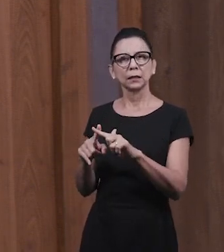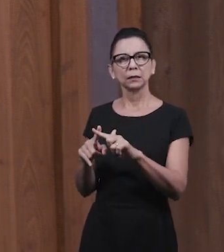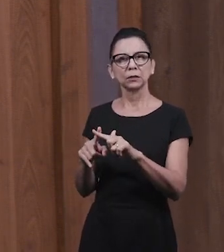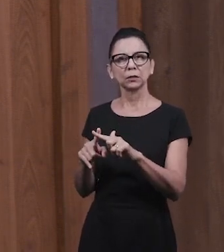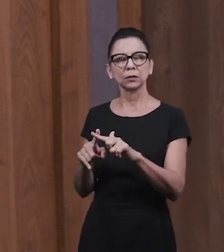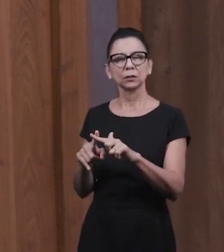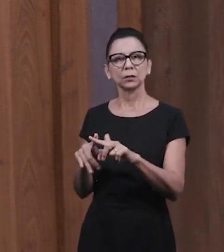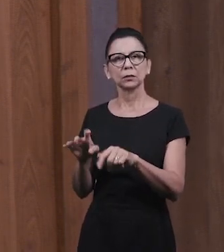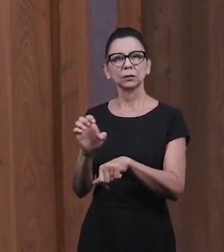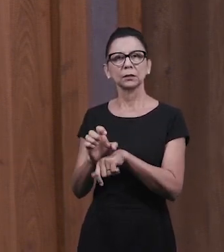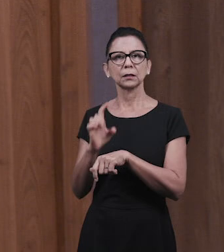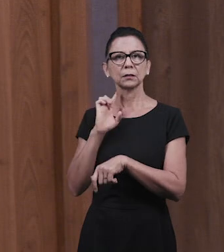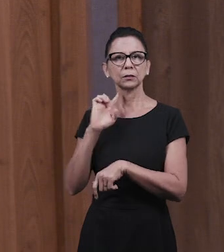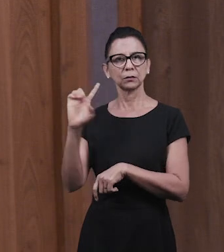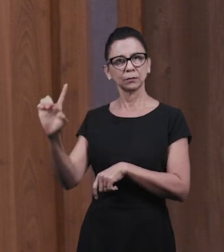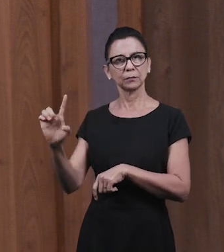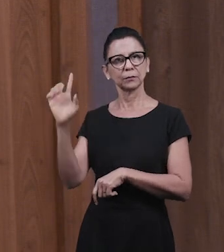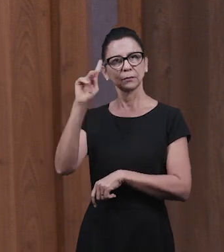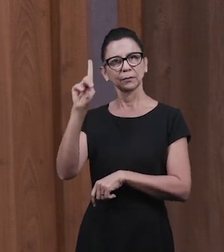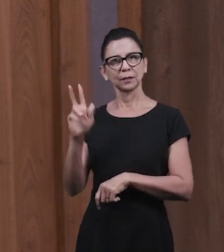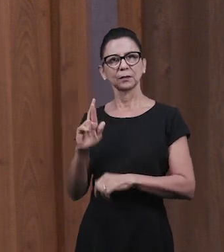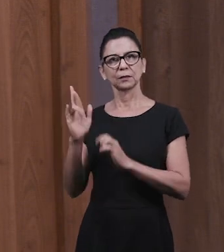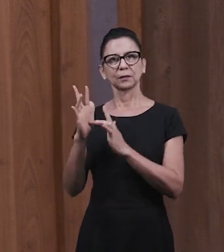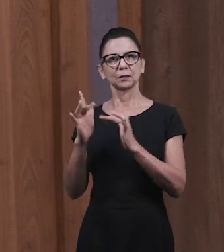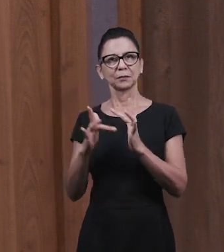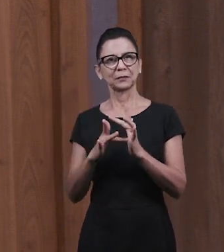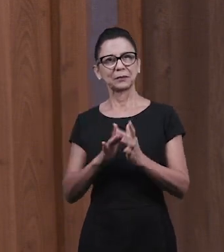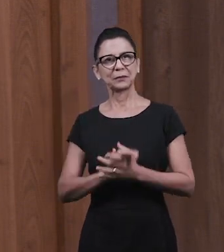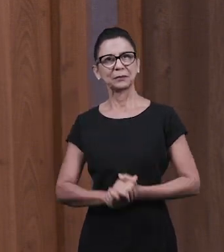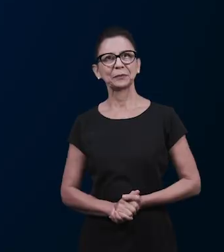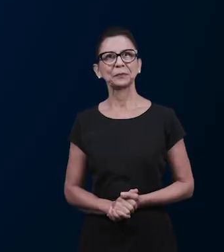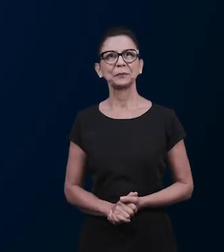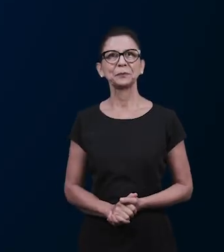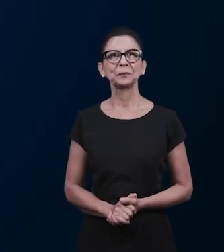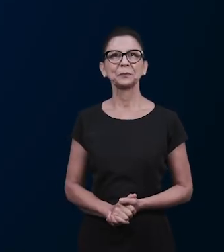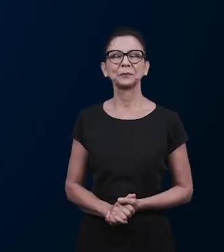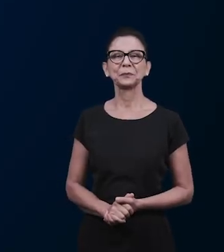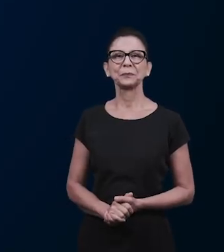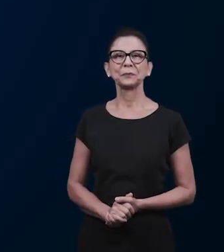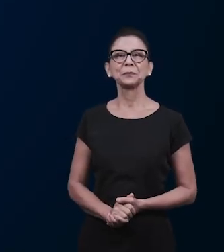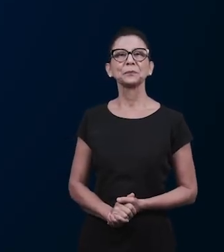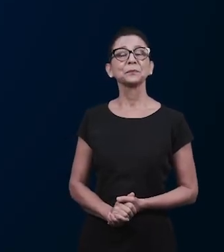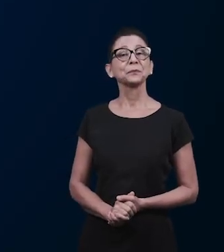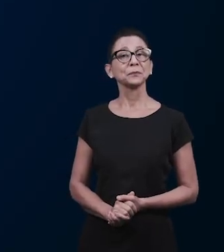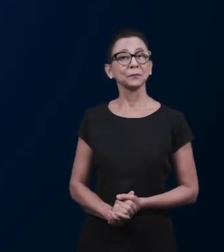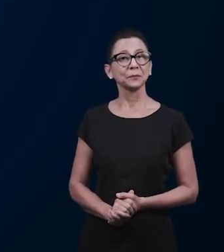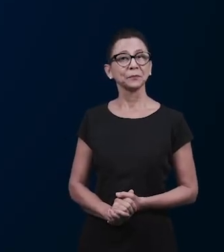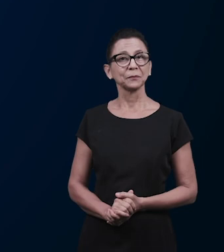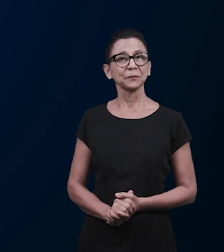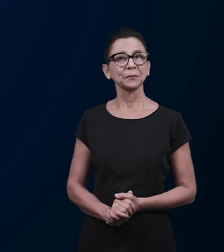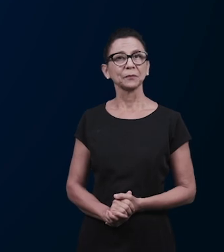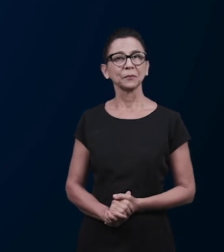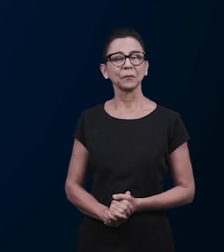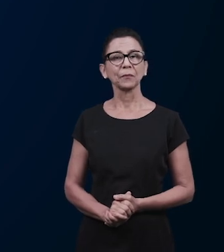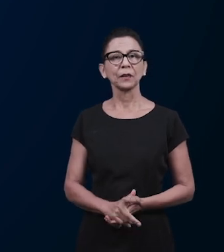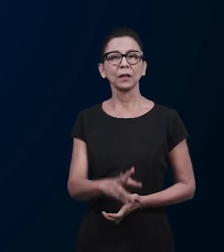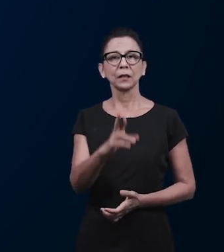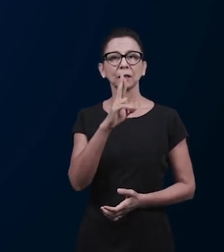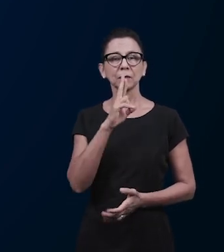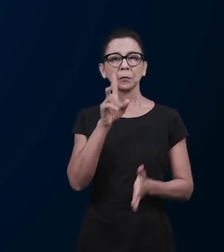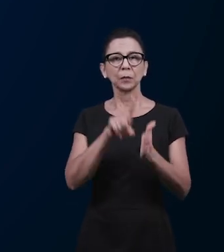de Fora, no estado de Minas Gerais. A paz do Senhor Jesus, Laura. A paz do Senhor Jesus, irmãos. Respondendo à